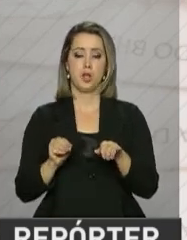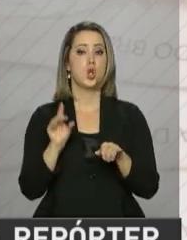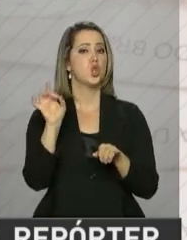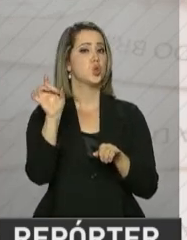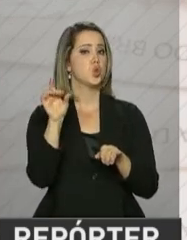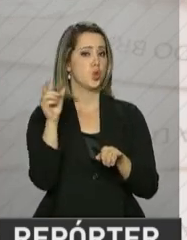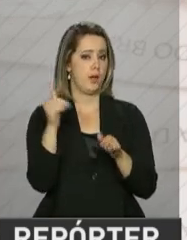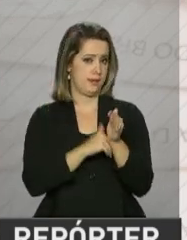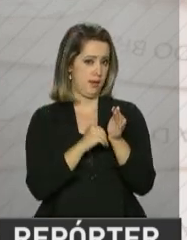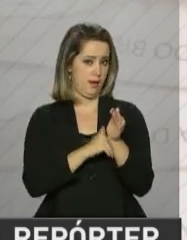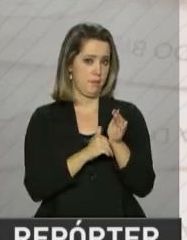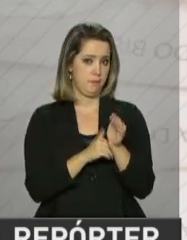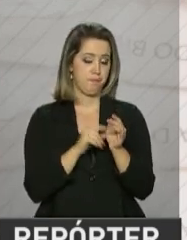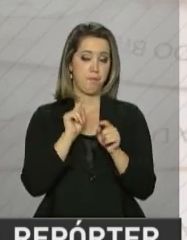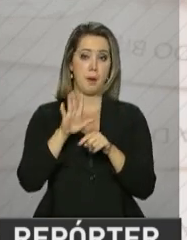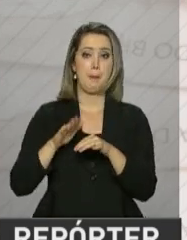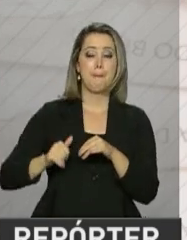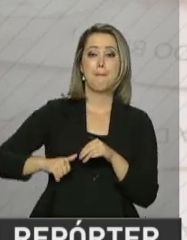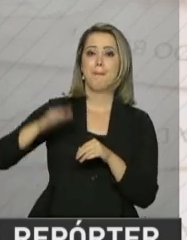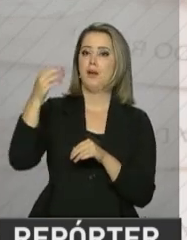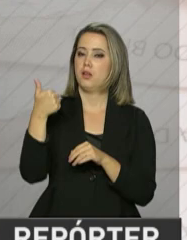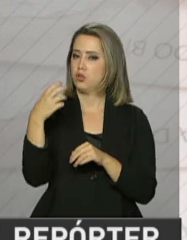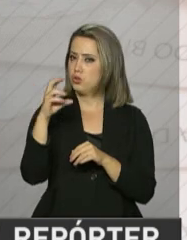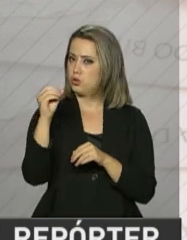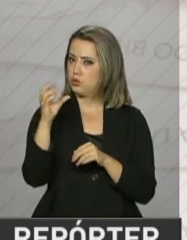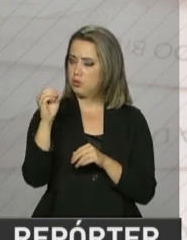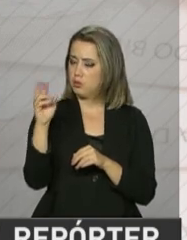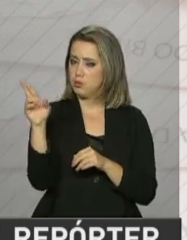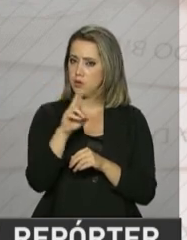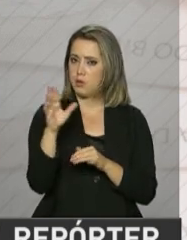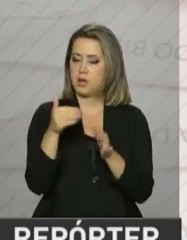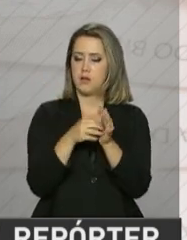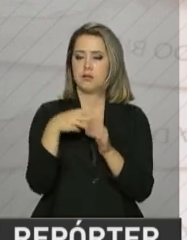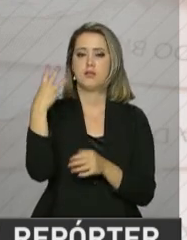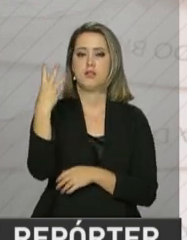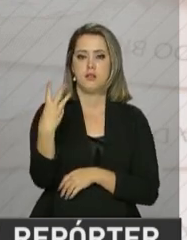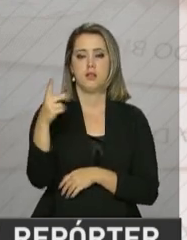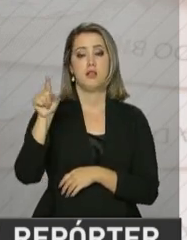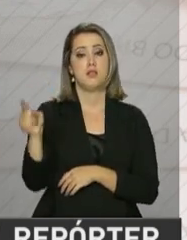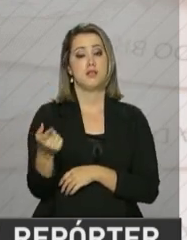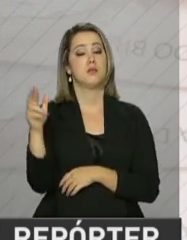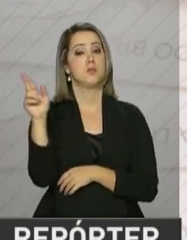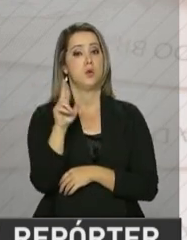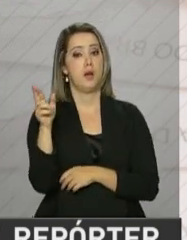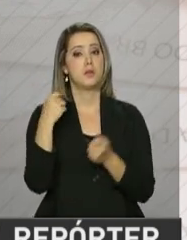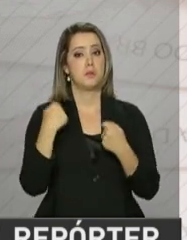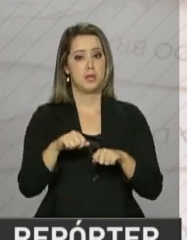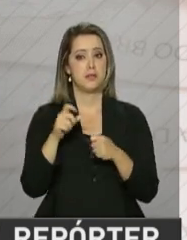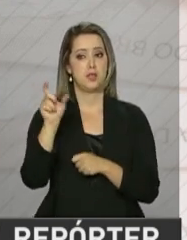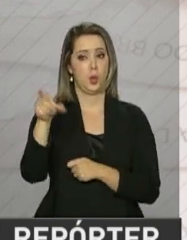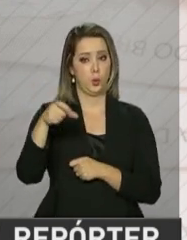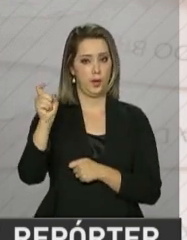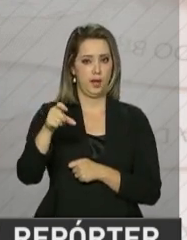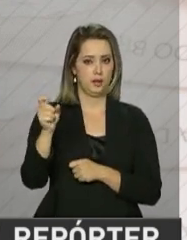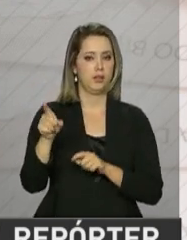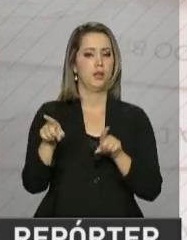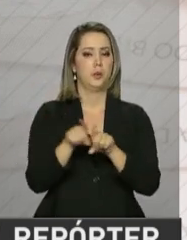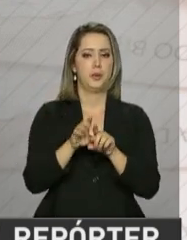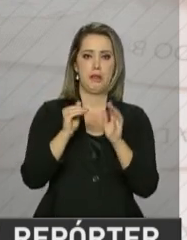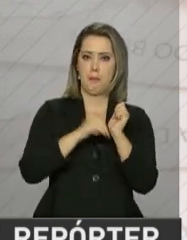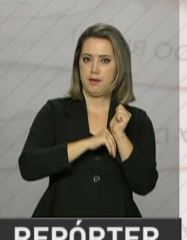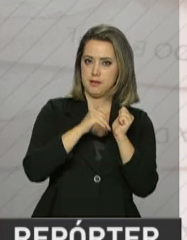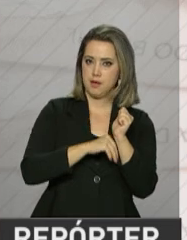do cartão cidadão para sacar entre 1.500 e 3.000 reais além da senha também é preciso o próprio